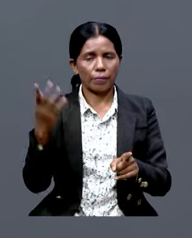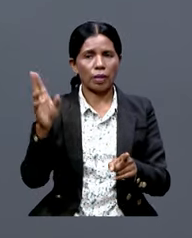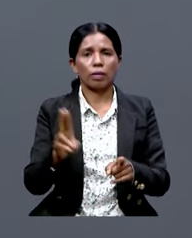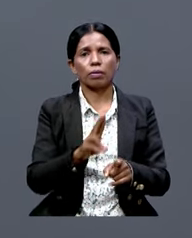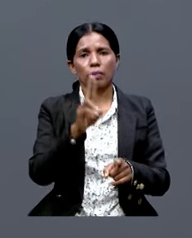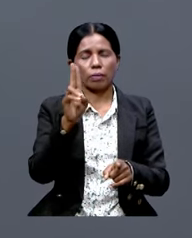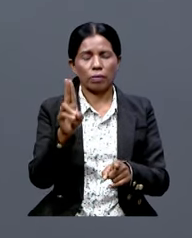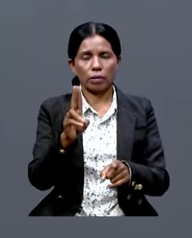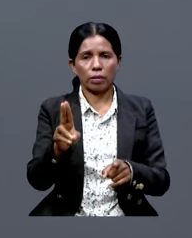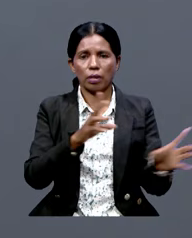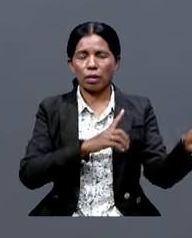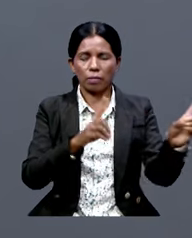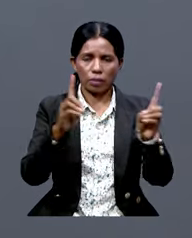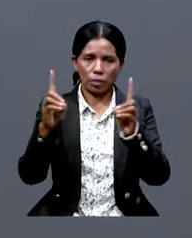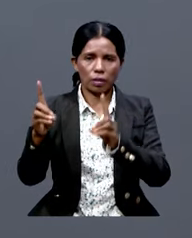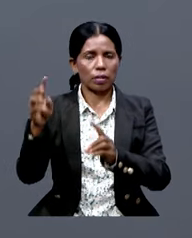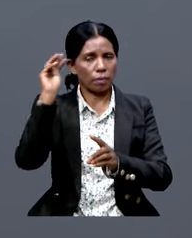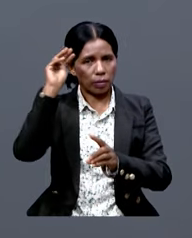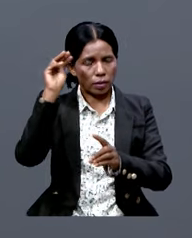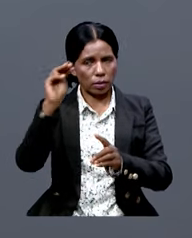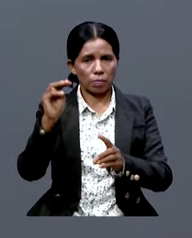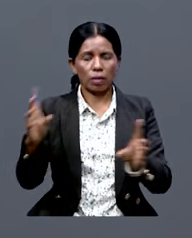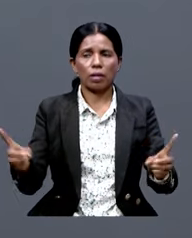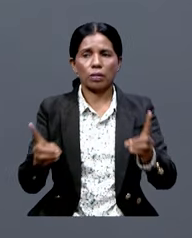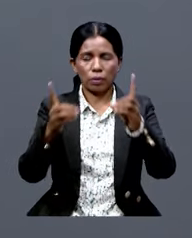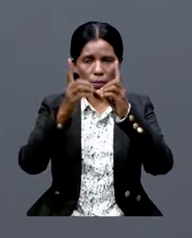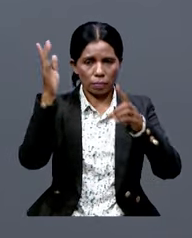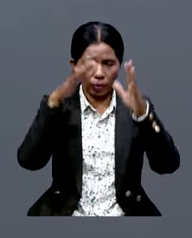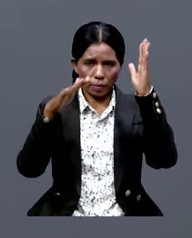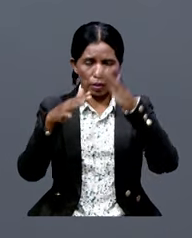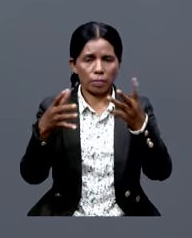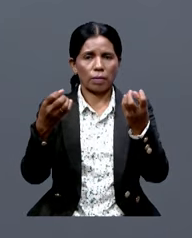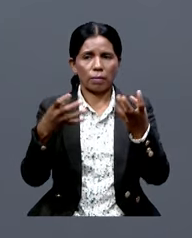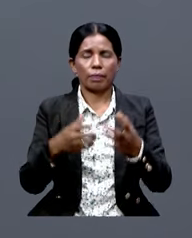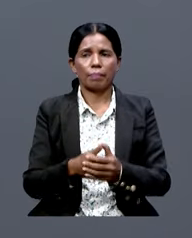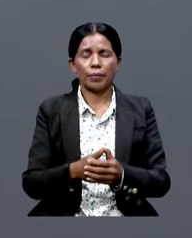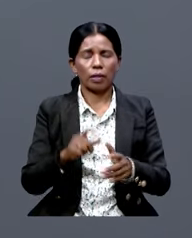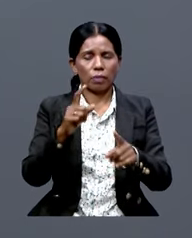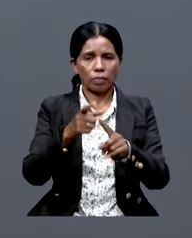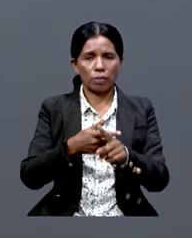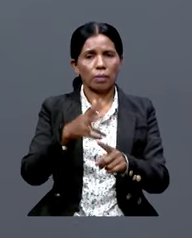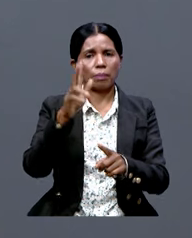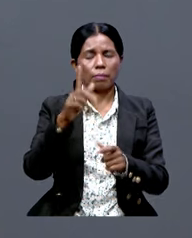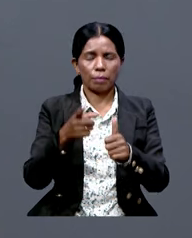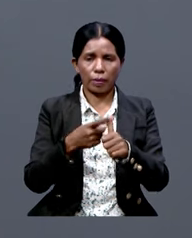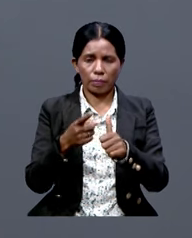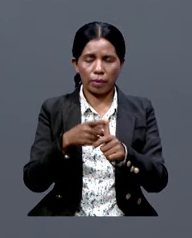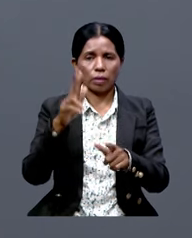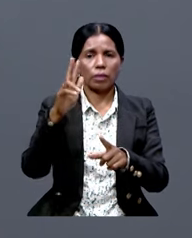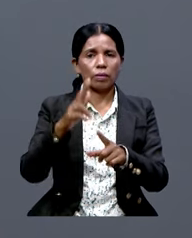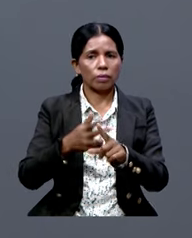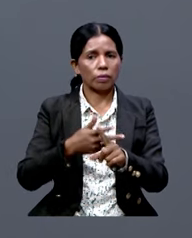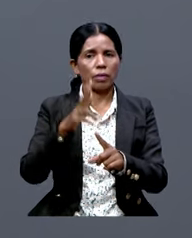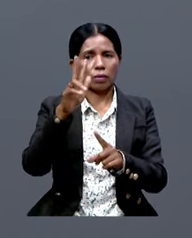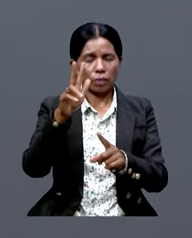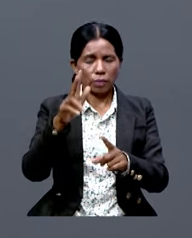a implementação e a cada ministério mas o problema lo bukida e a trimestre primeiro e tahano em kata tamba se e a problema lo bukida